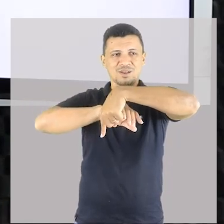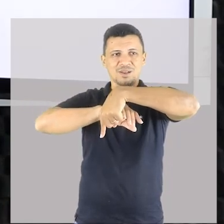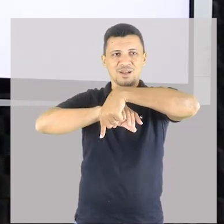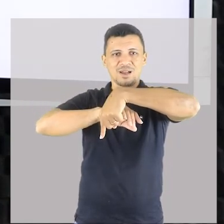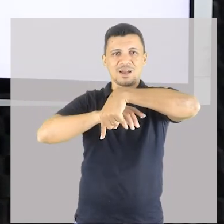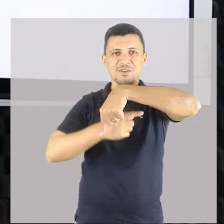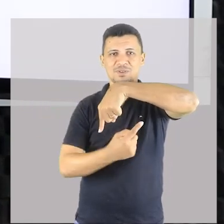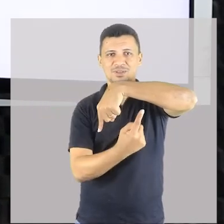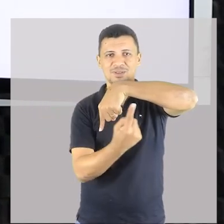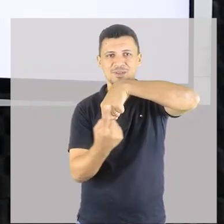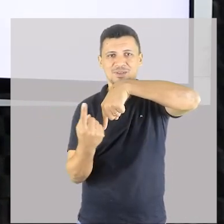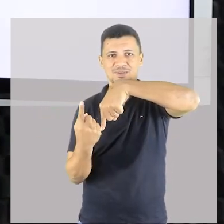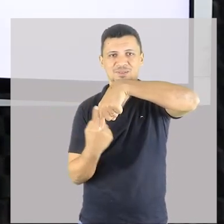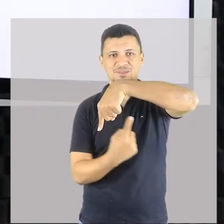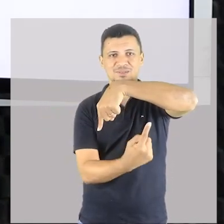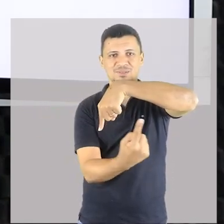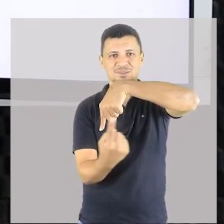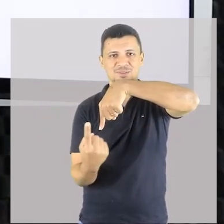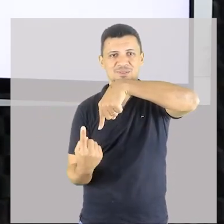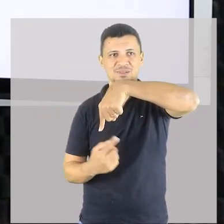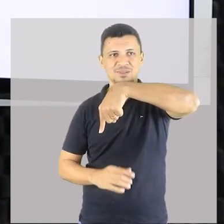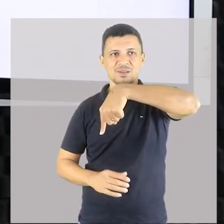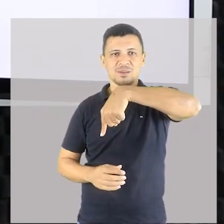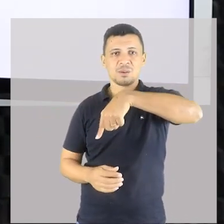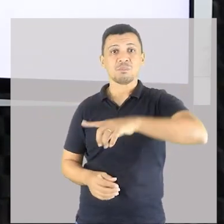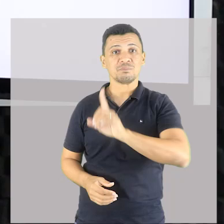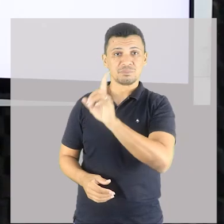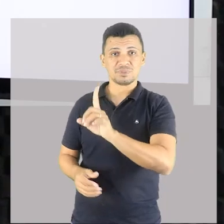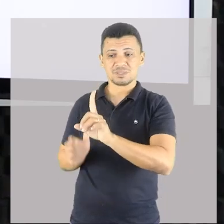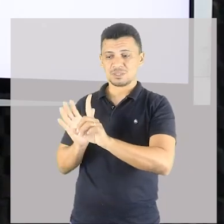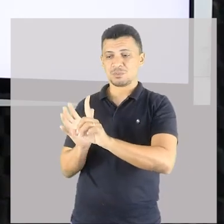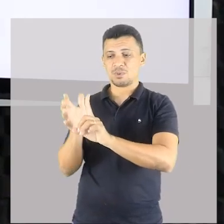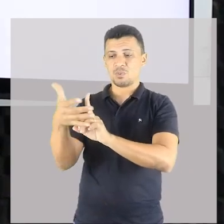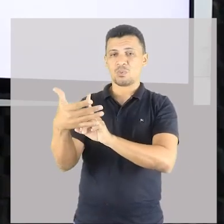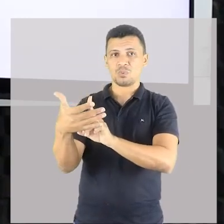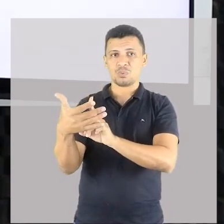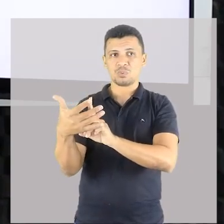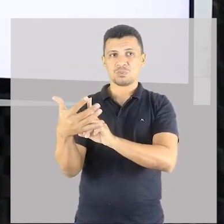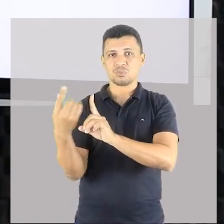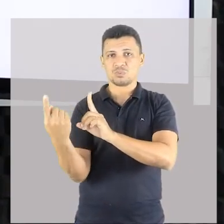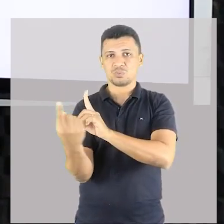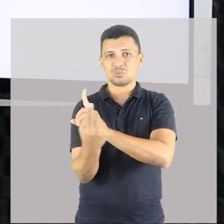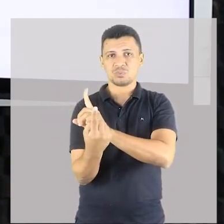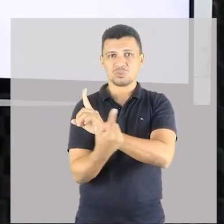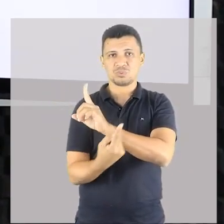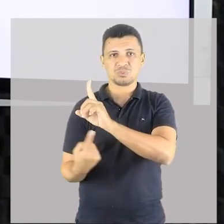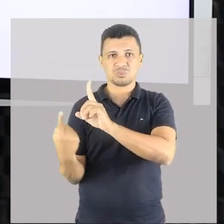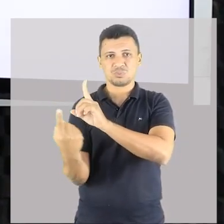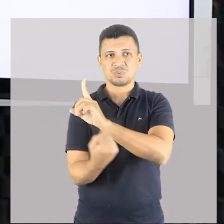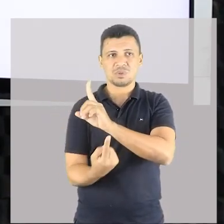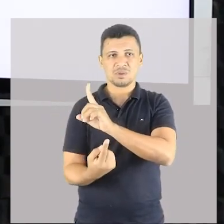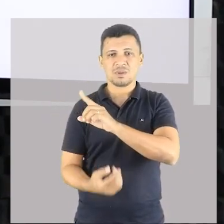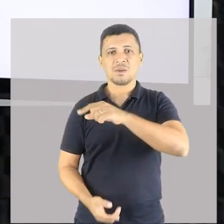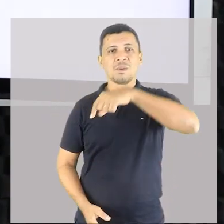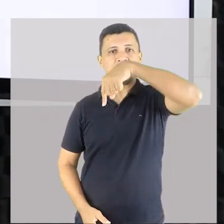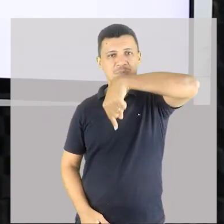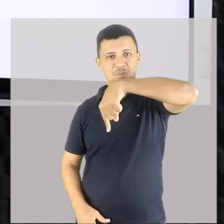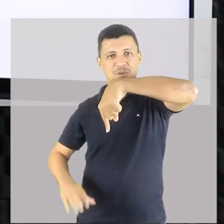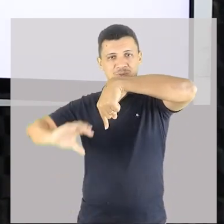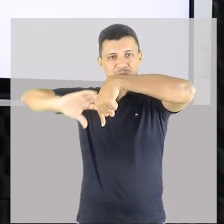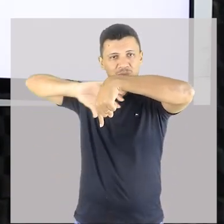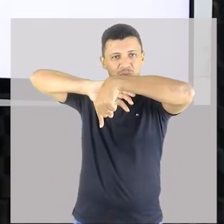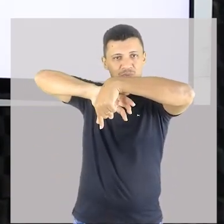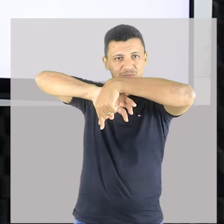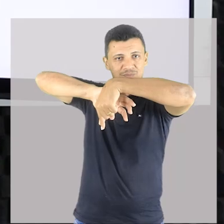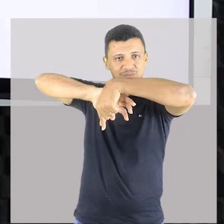esse sentido. Então, ó, se a corrente estiver para cima, linhas de campo nesse sentido. Se a corrente estiver para baixo, linhas de campo nesse